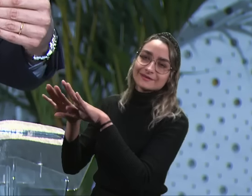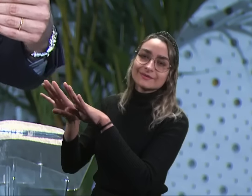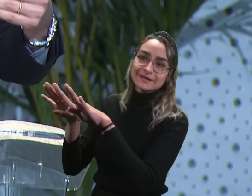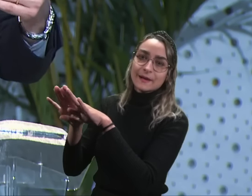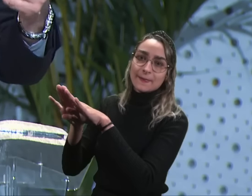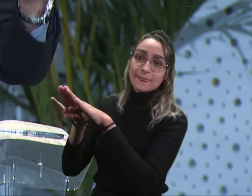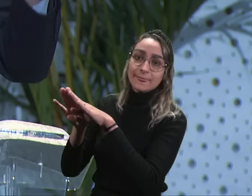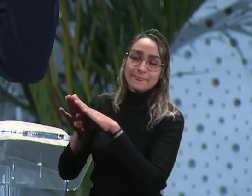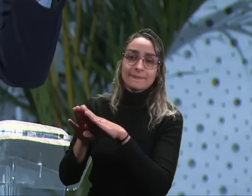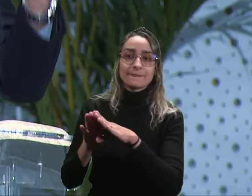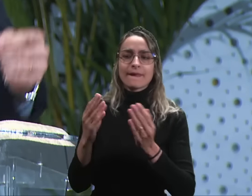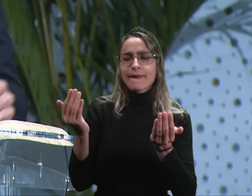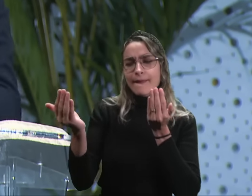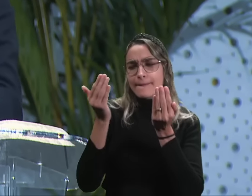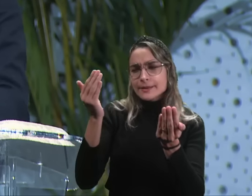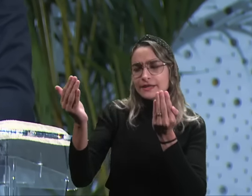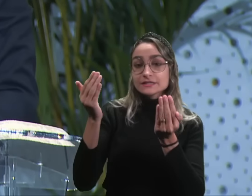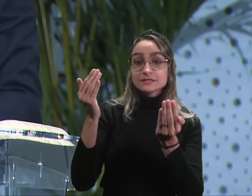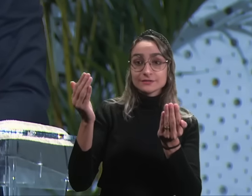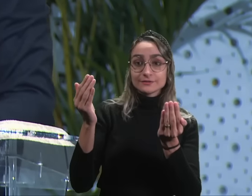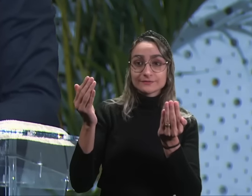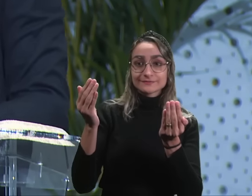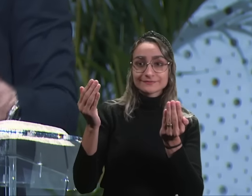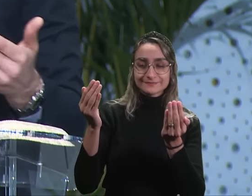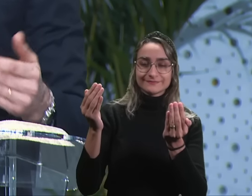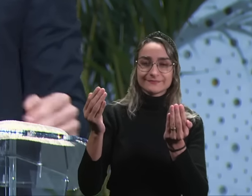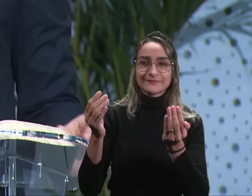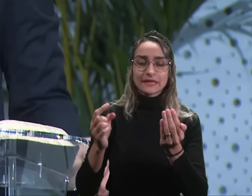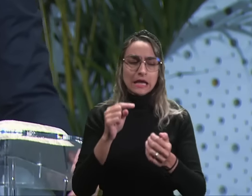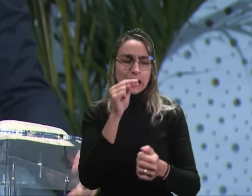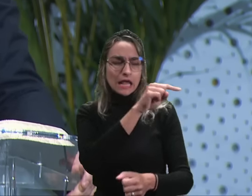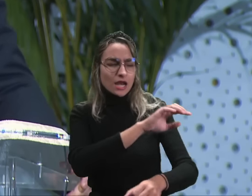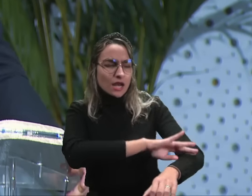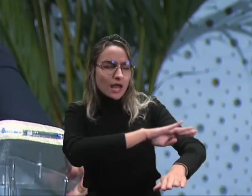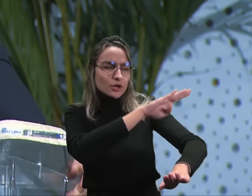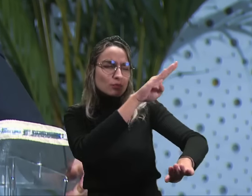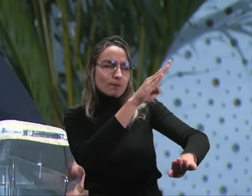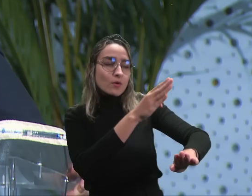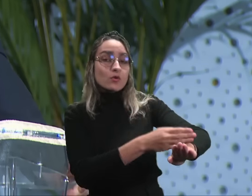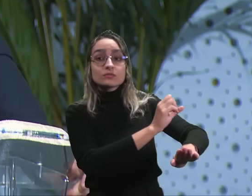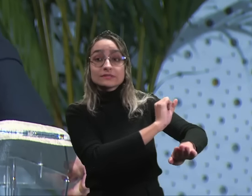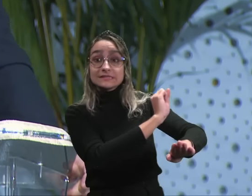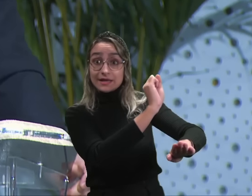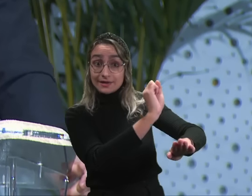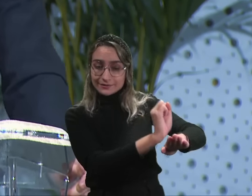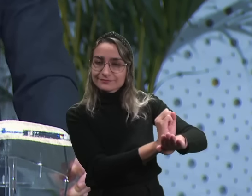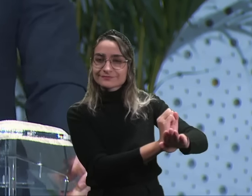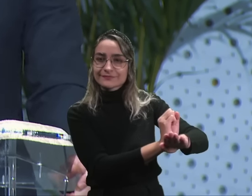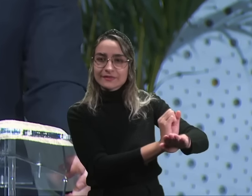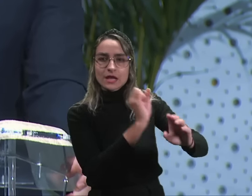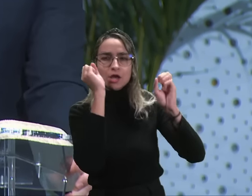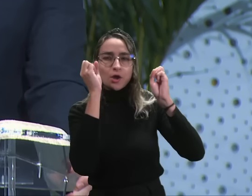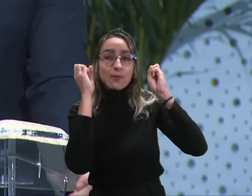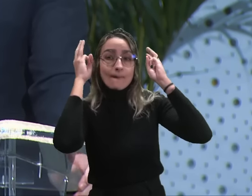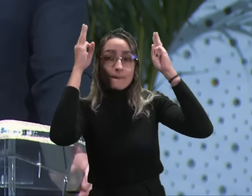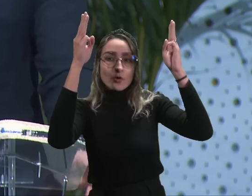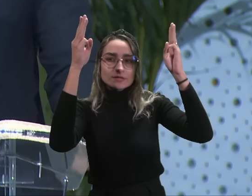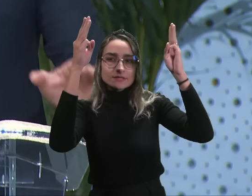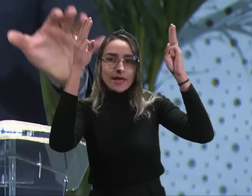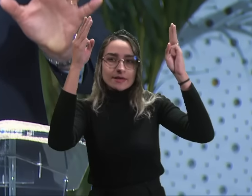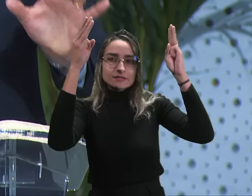Moisés lá no Monte Sinai de como eles deveriam construir diz a palavra do senhor e